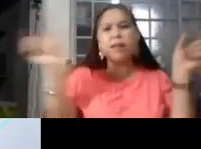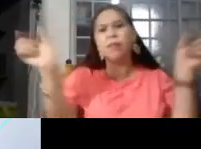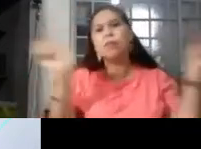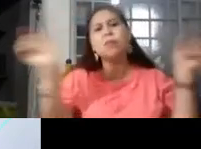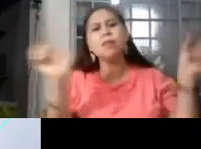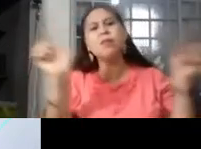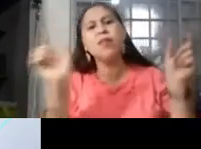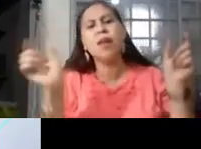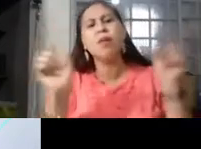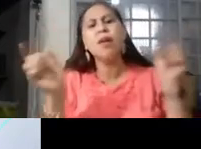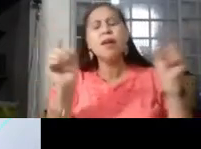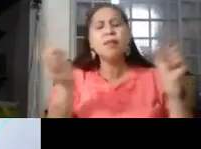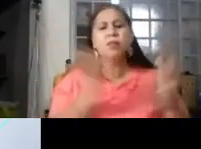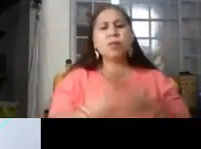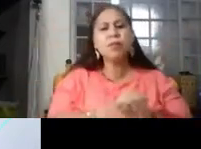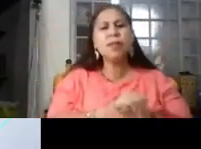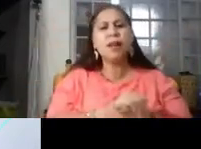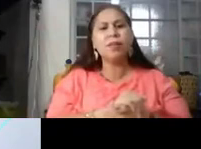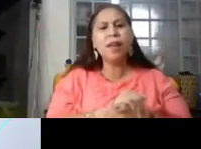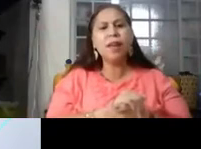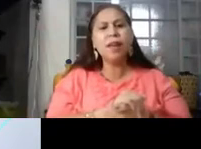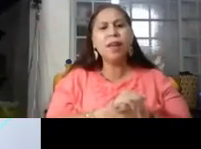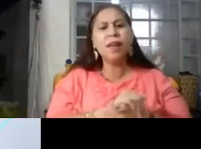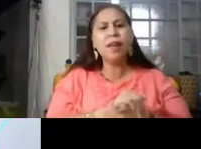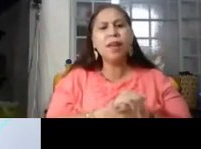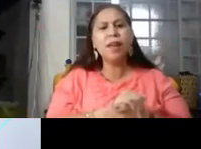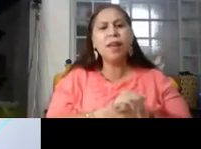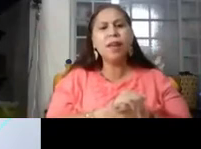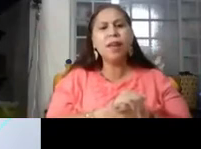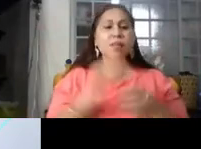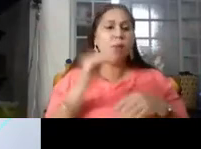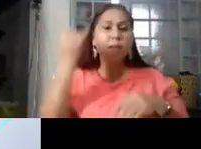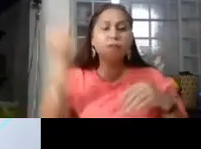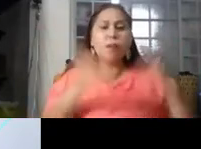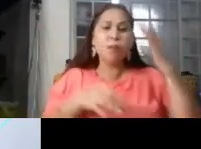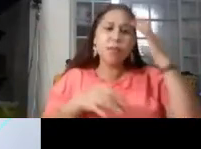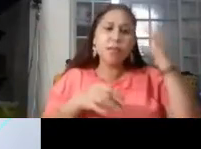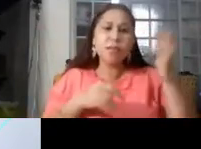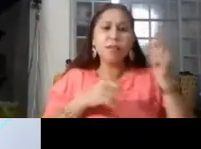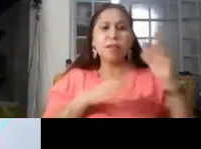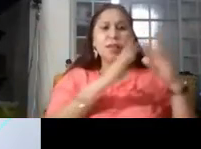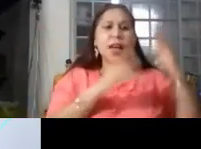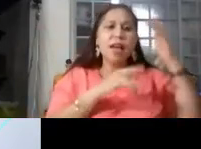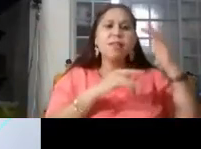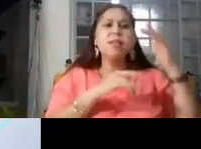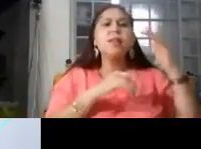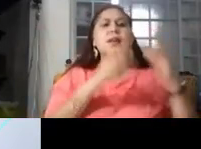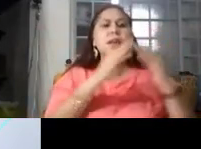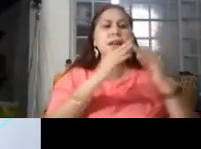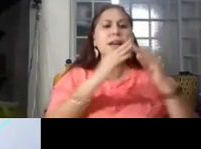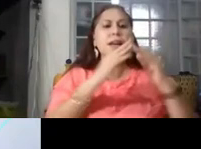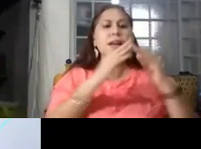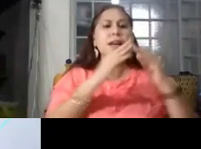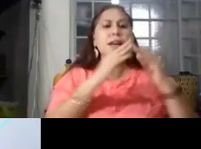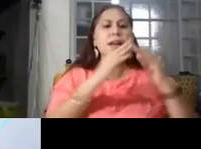no começo e no final. Esses dois sinal, né? Se o mais importante for amanhã, ou então ele casa